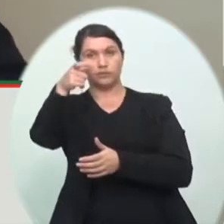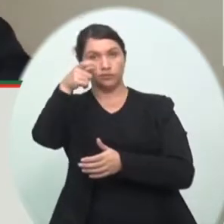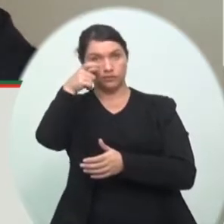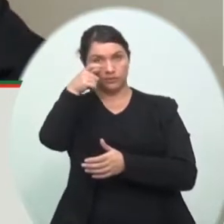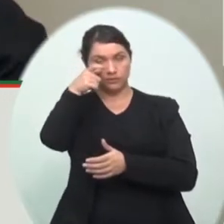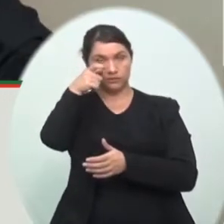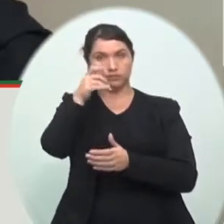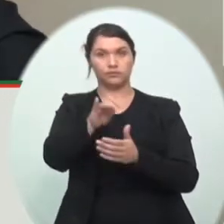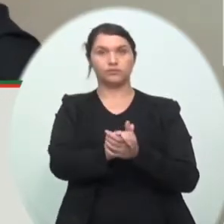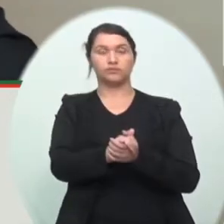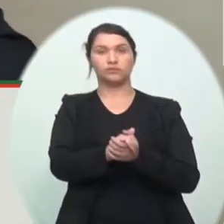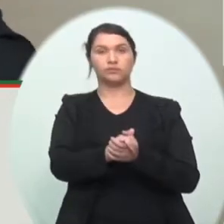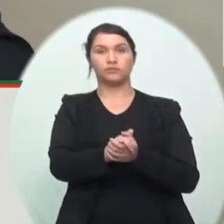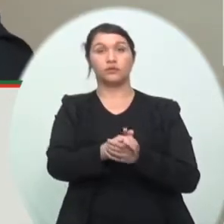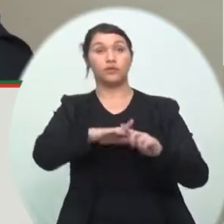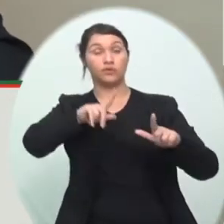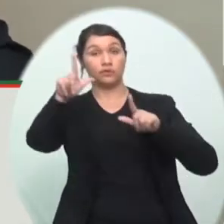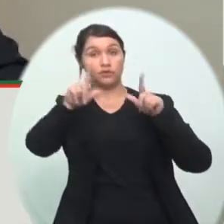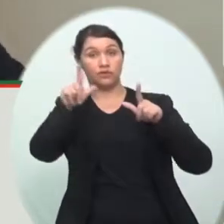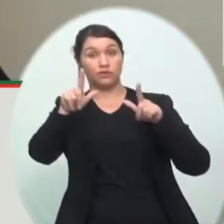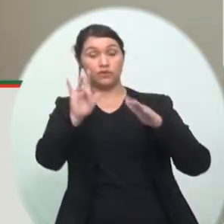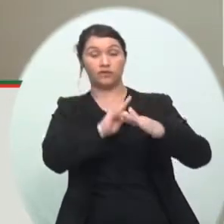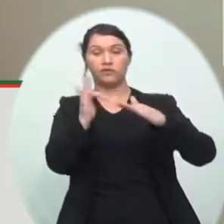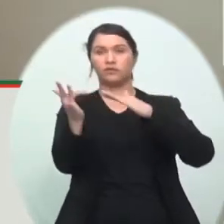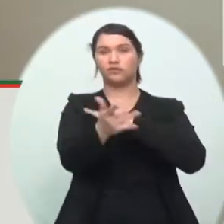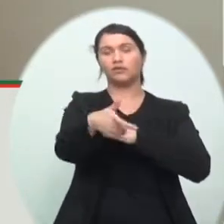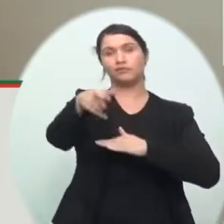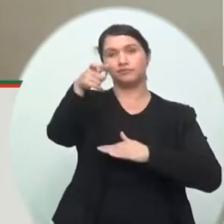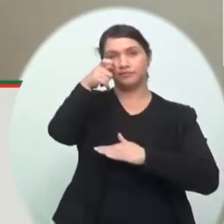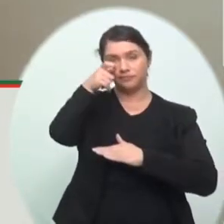Cidadã, pelas redes sociais.